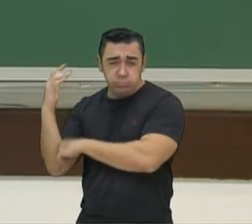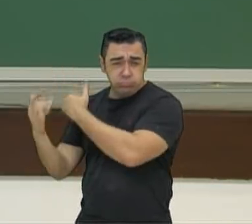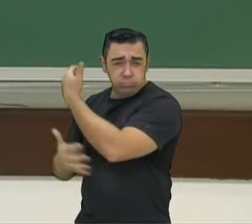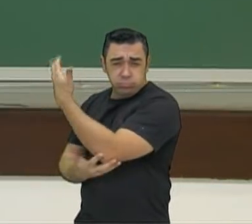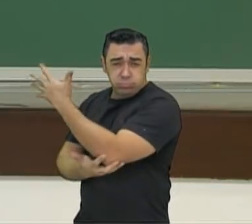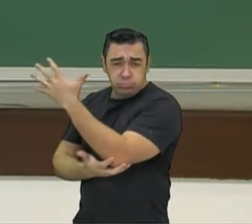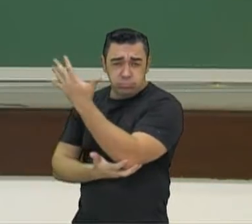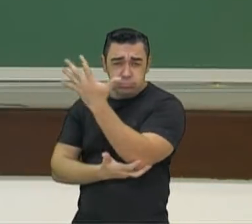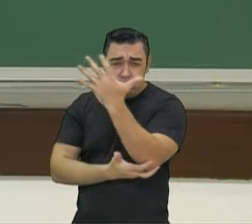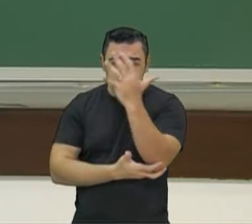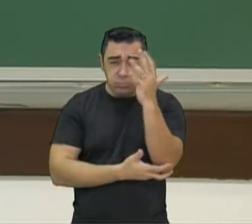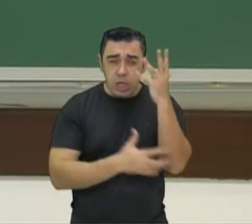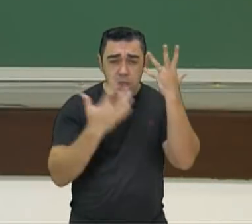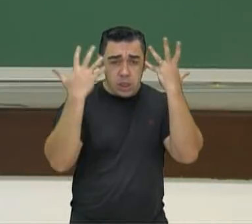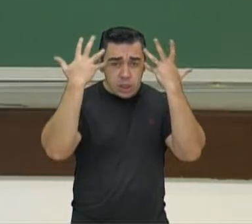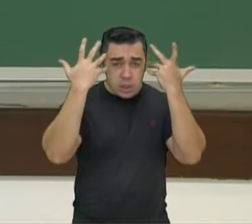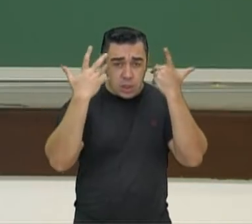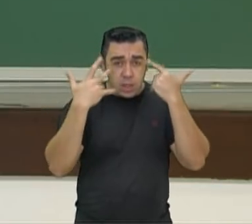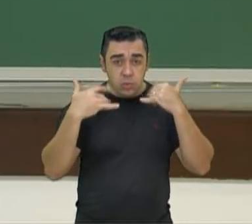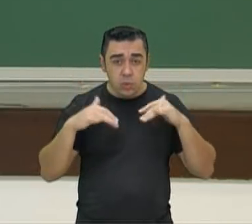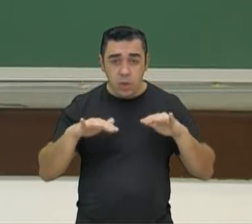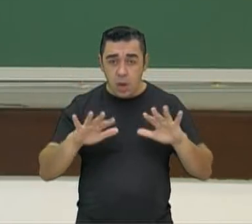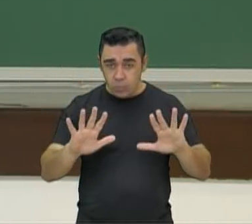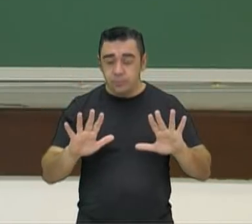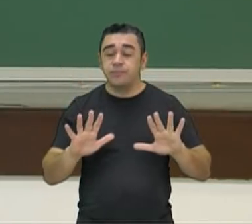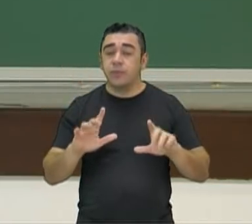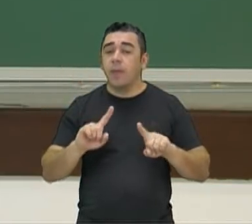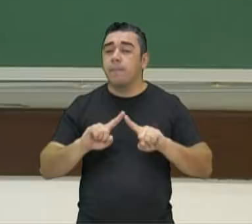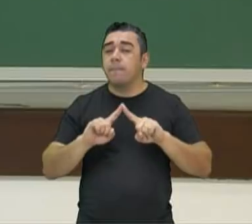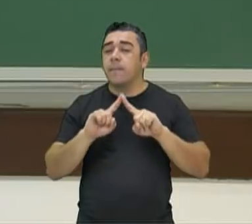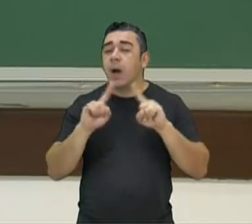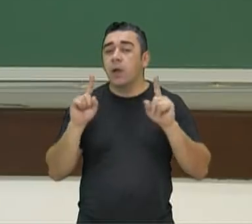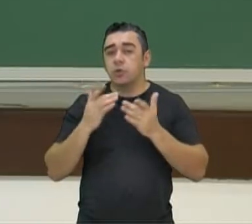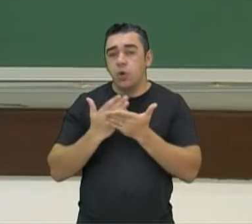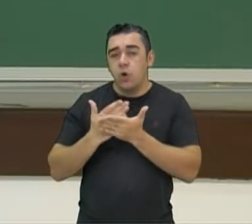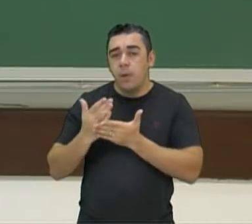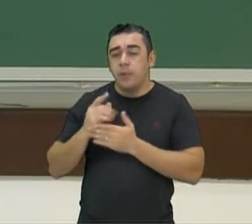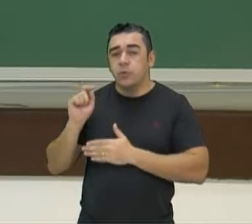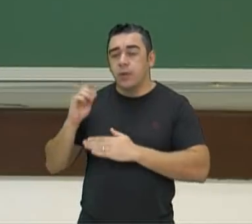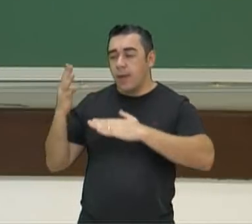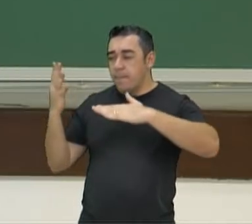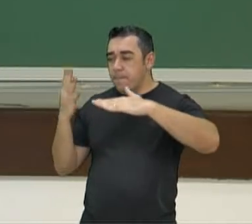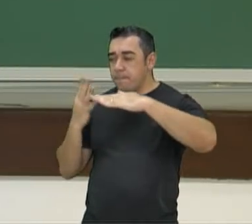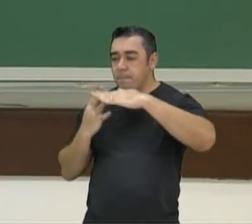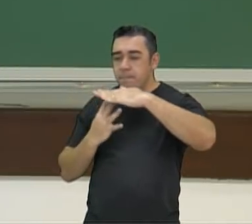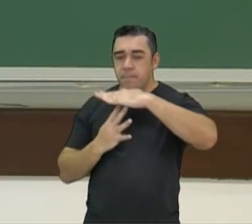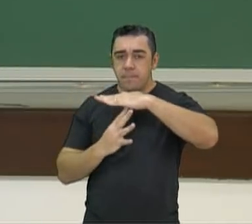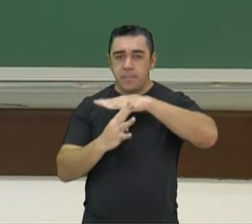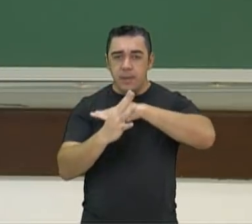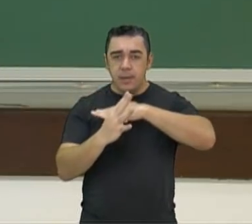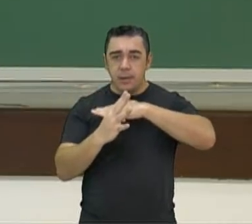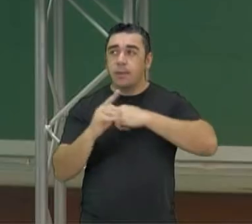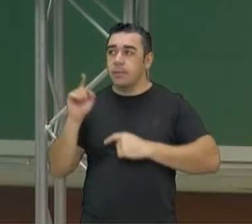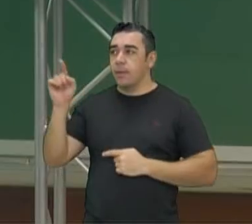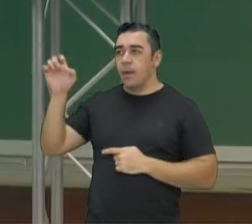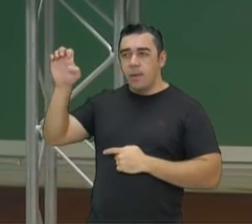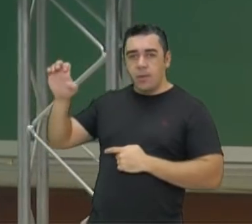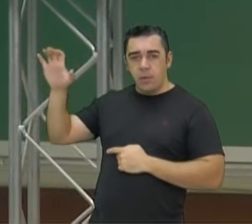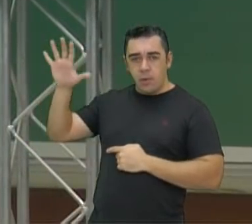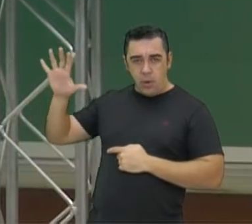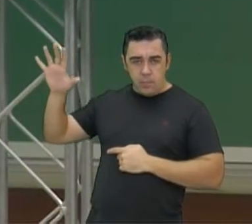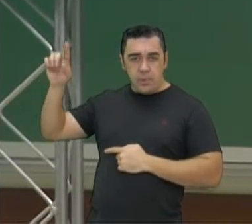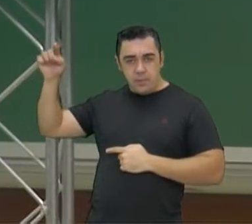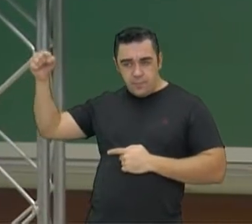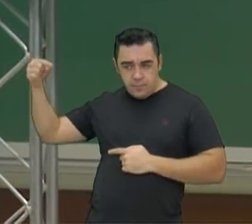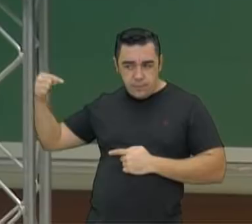começou a vir os processos de imigrantes. E os imigrantes europeus, quando chegam naquele espaço, o continente americano